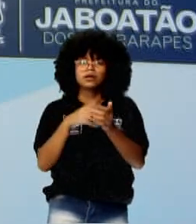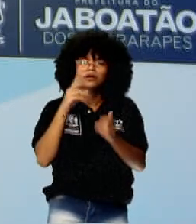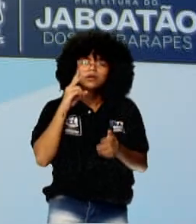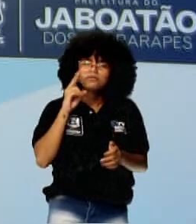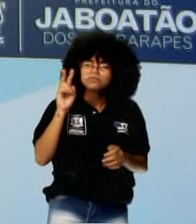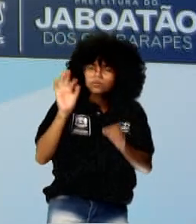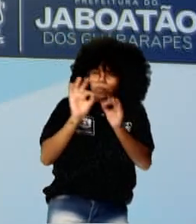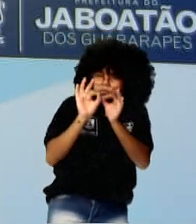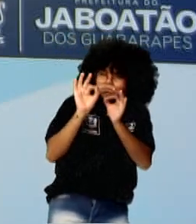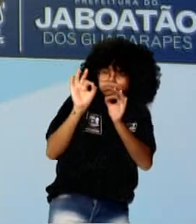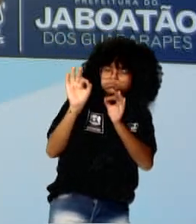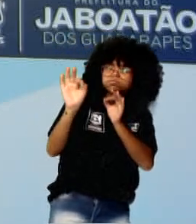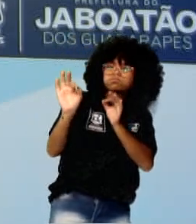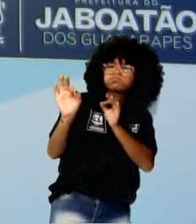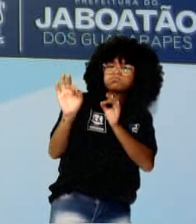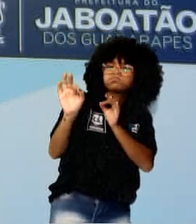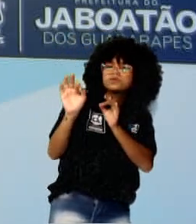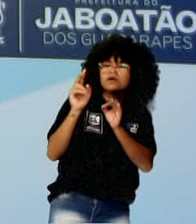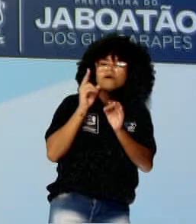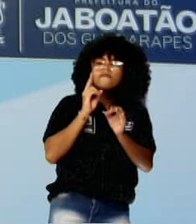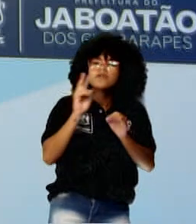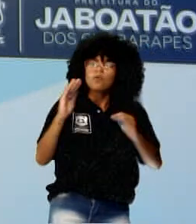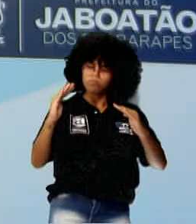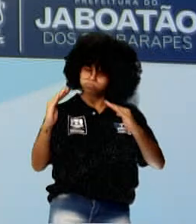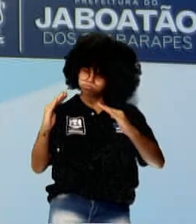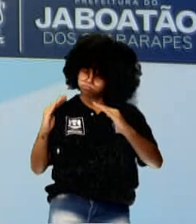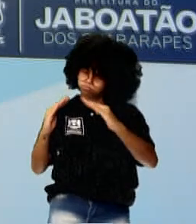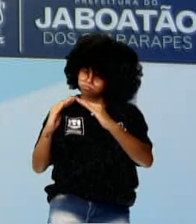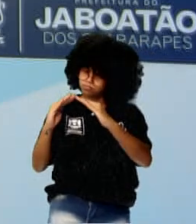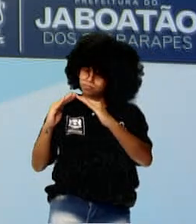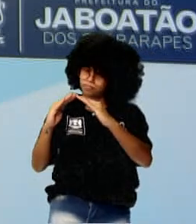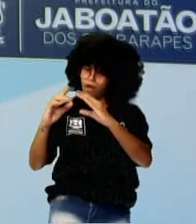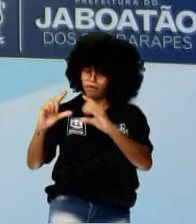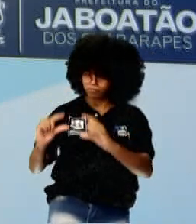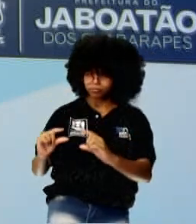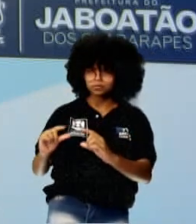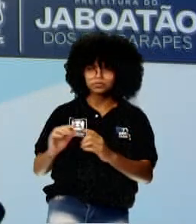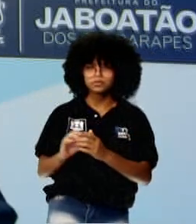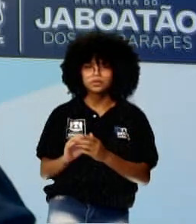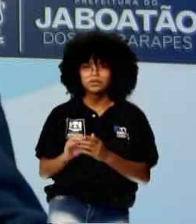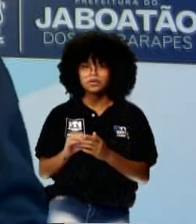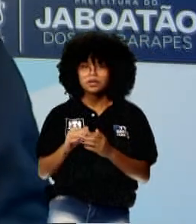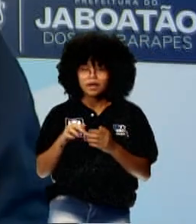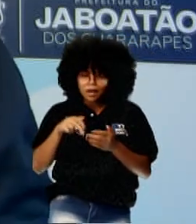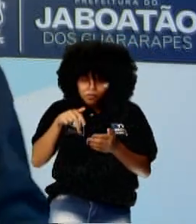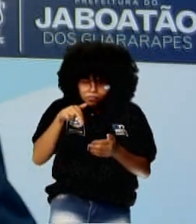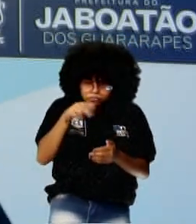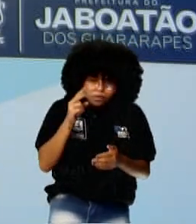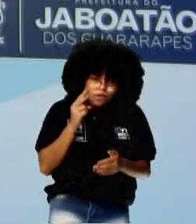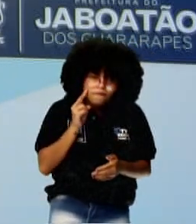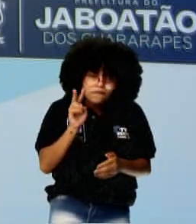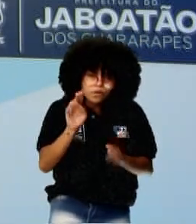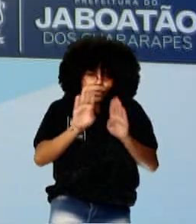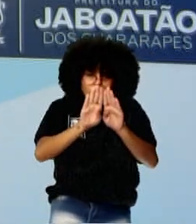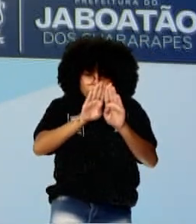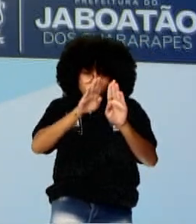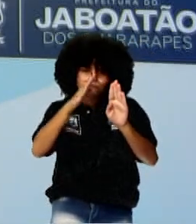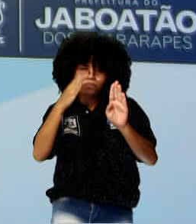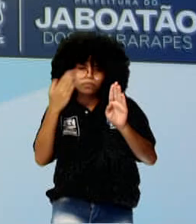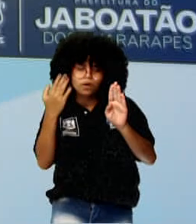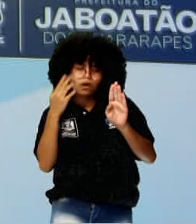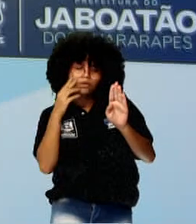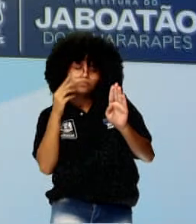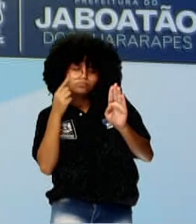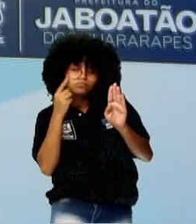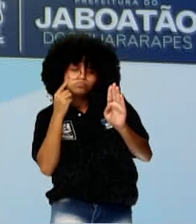longe, lá longe, ela viu uma casinha. Ela foi para bem pertinho, abriu a porta e